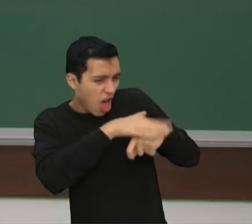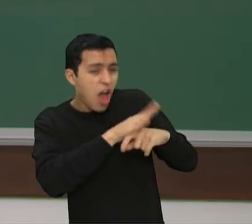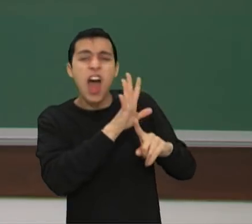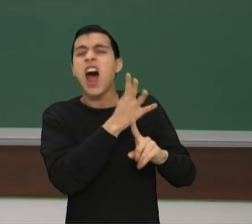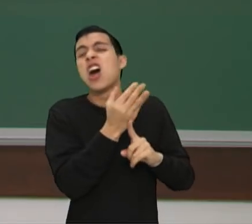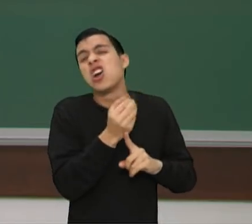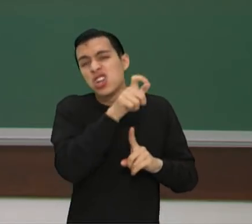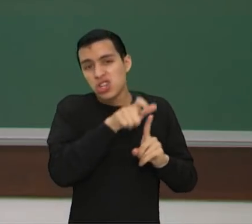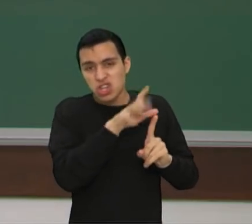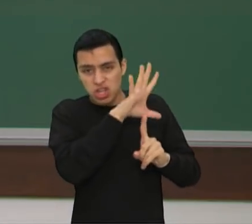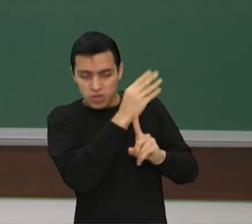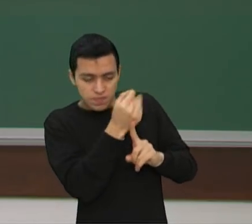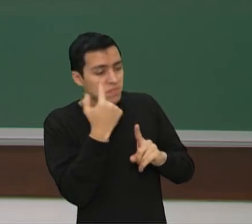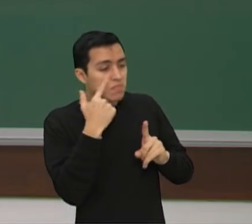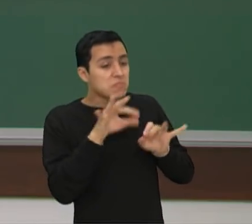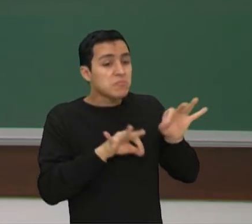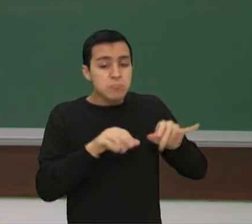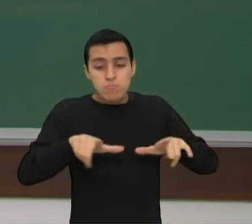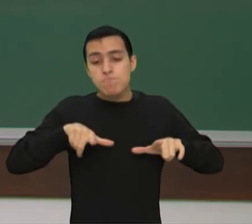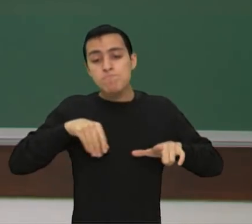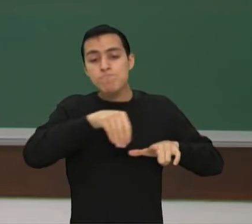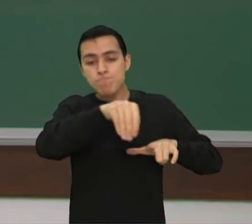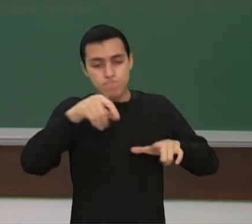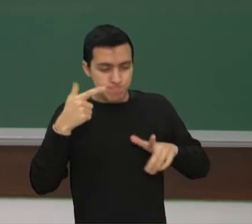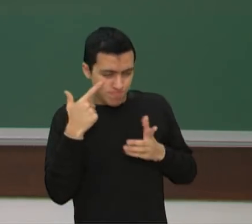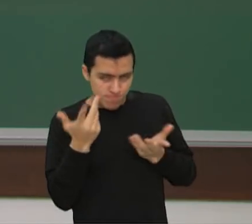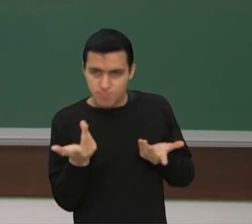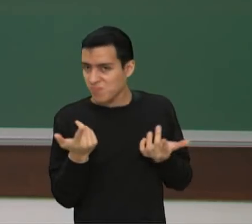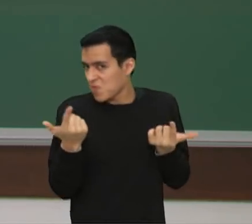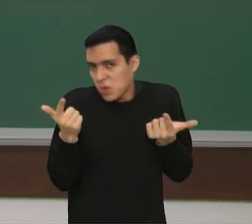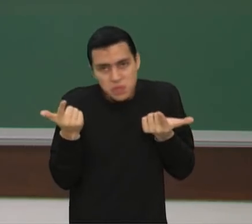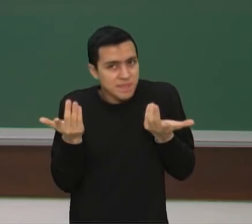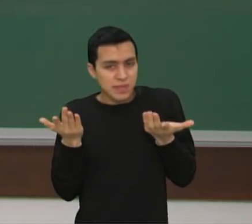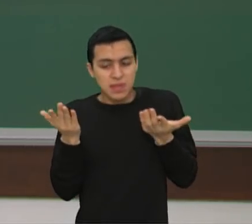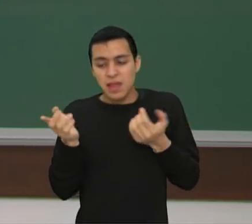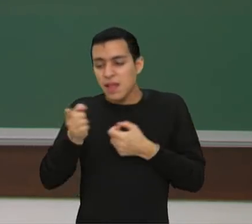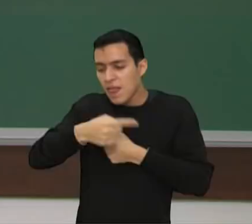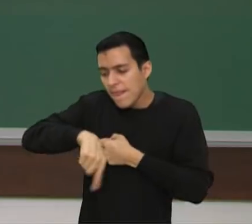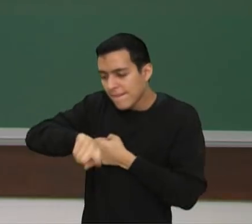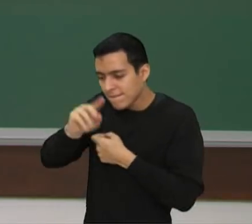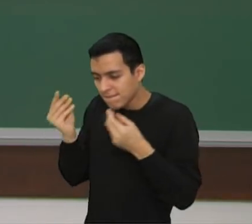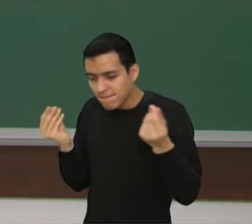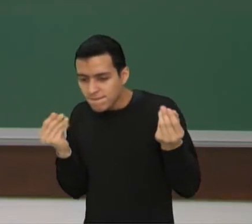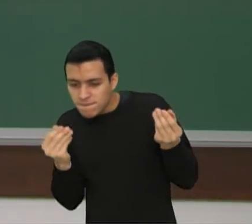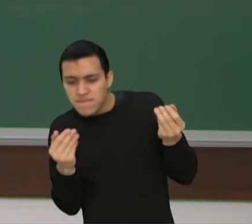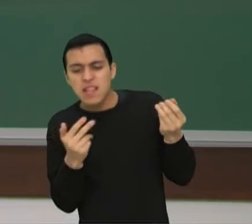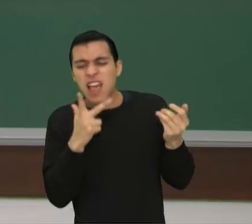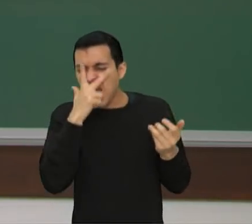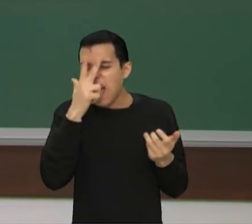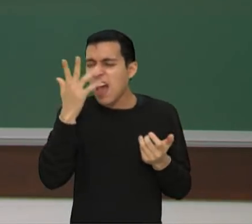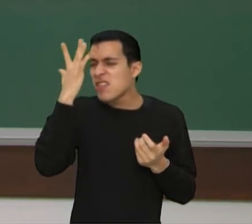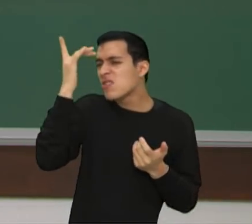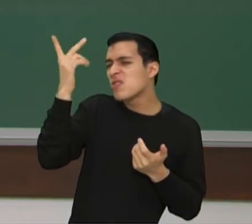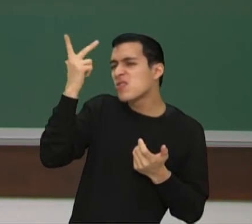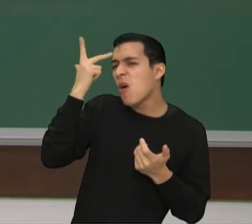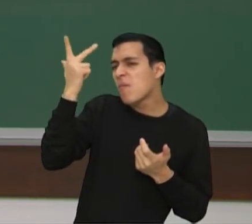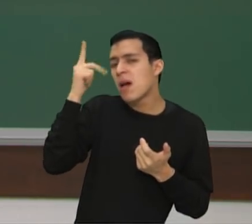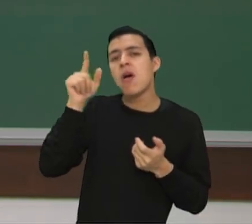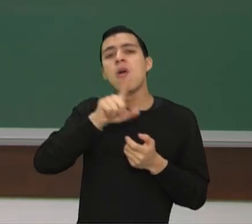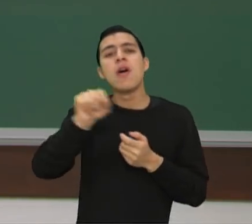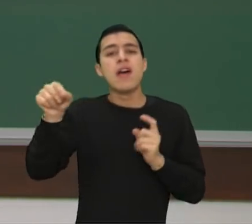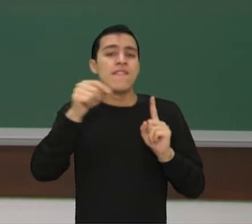fazer um tabuleiro. Não tinha essa oportunidade. Então eles tinham que fazer com que era típico para eles. O que era típico para eles? Folhas,